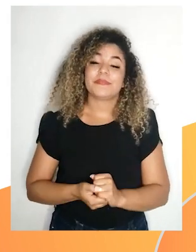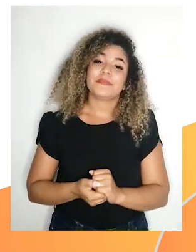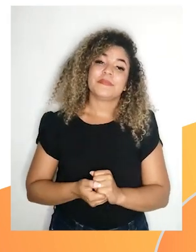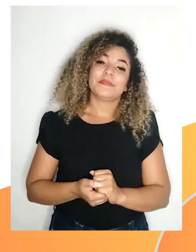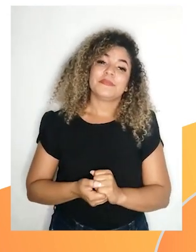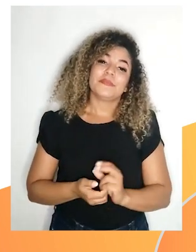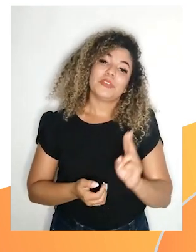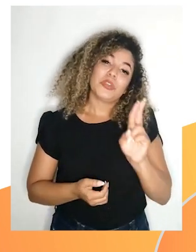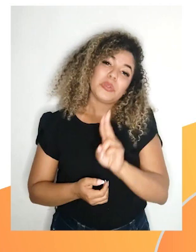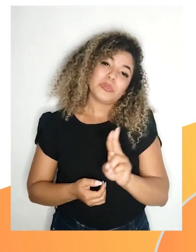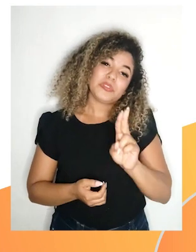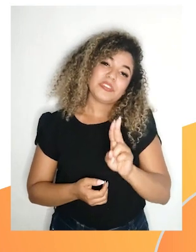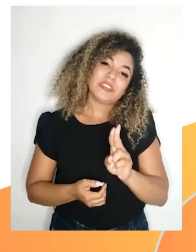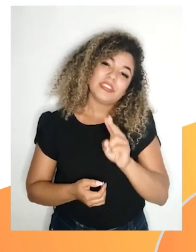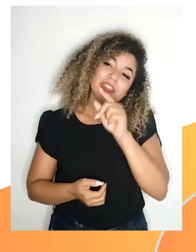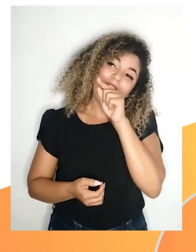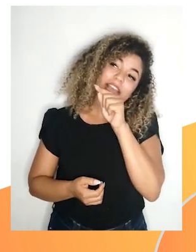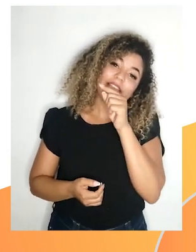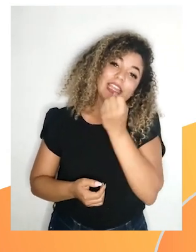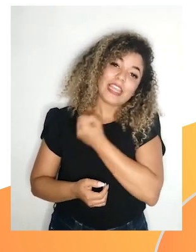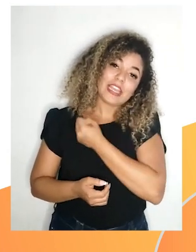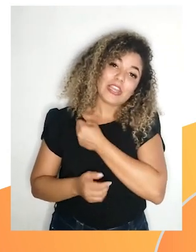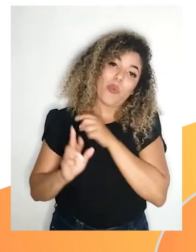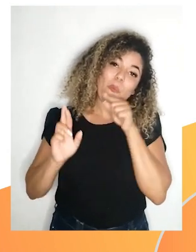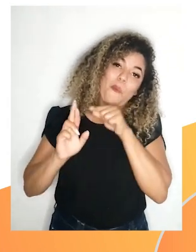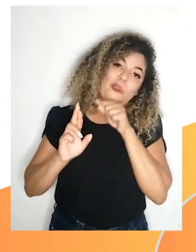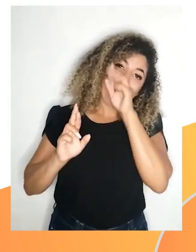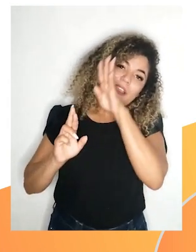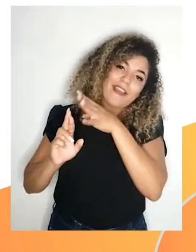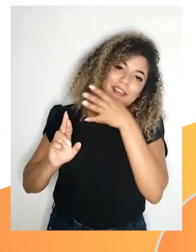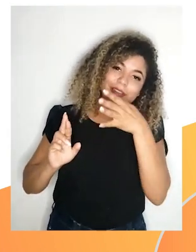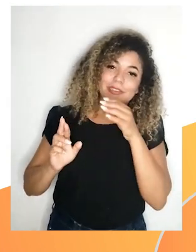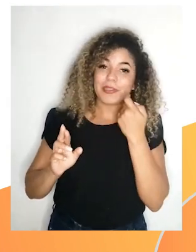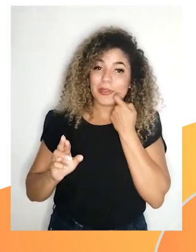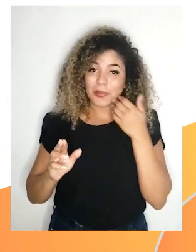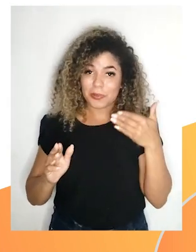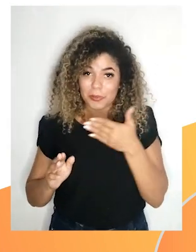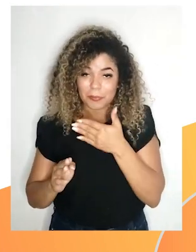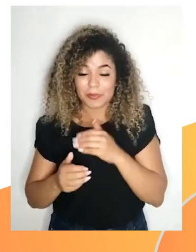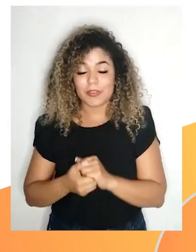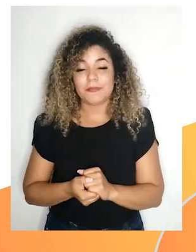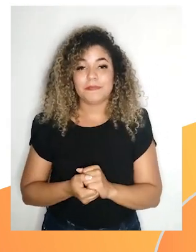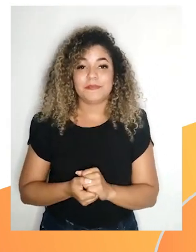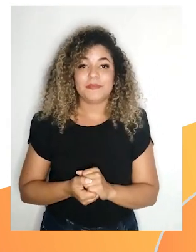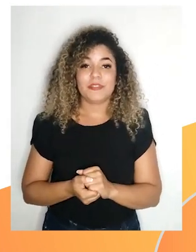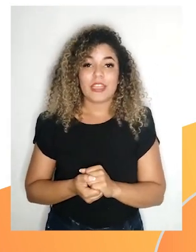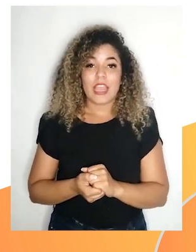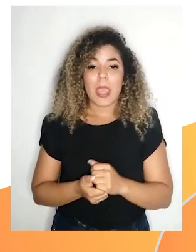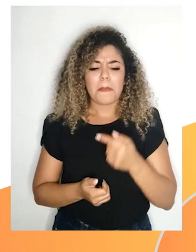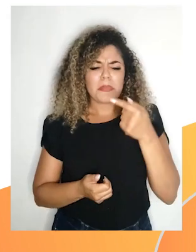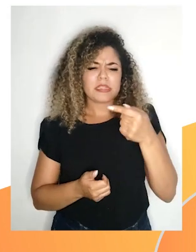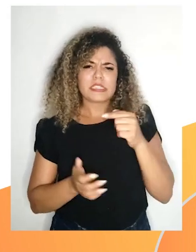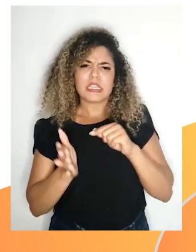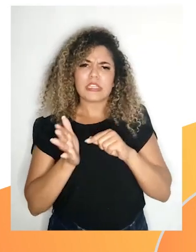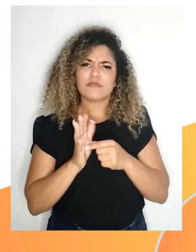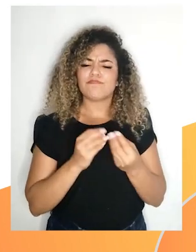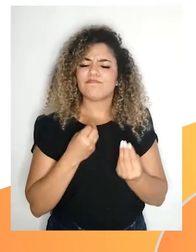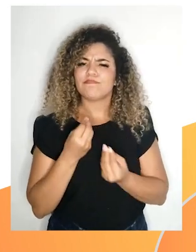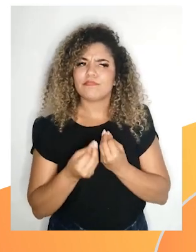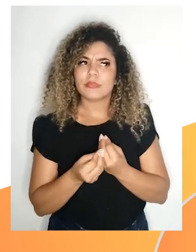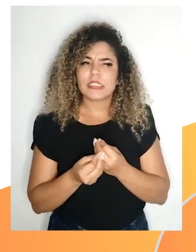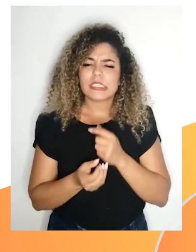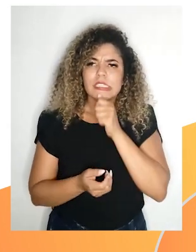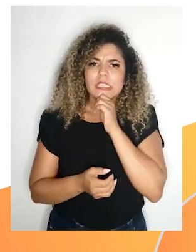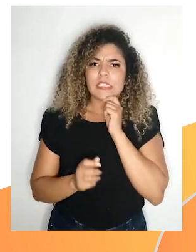pontos, né? Utilizando aqueles números de valor dos peixes. Então, olha só, para 7 pontos, se a